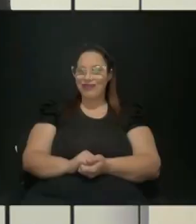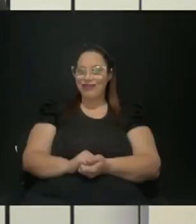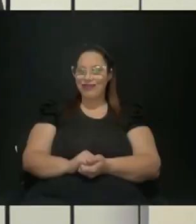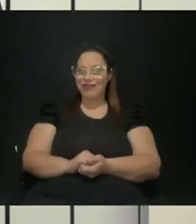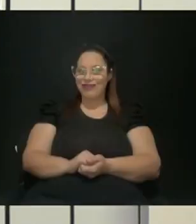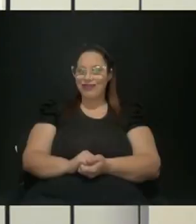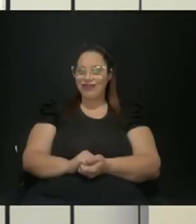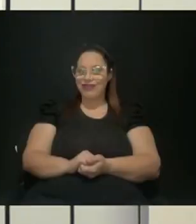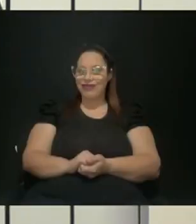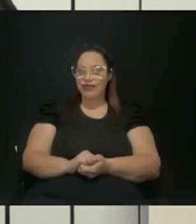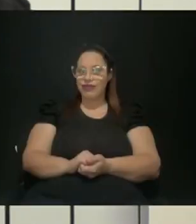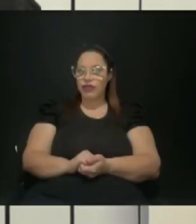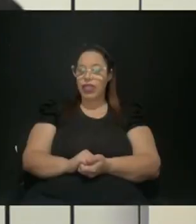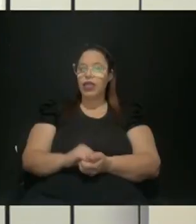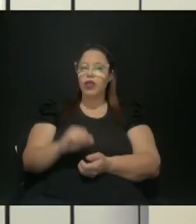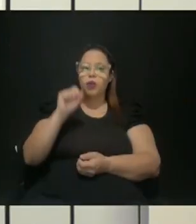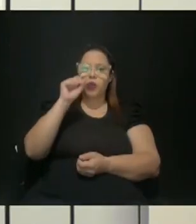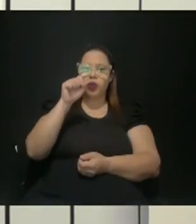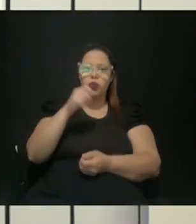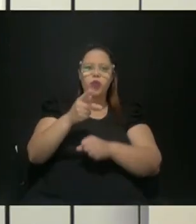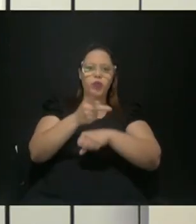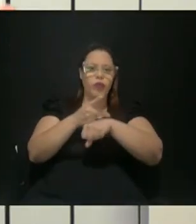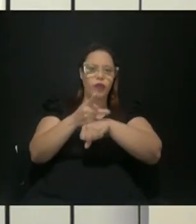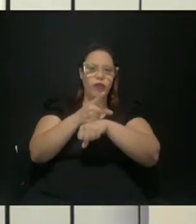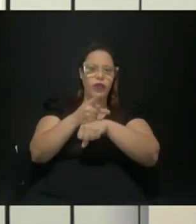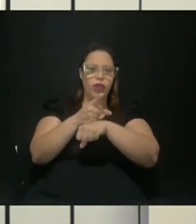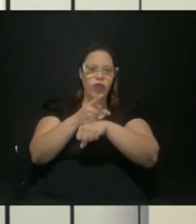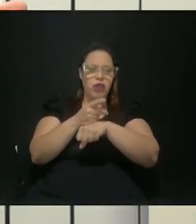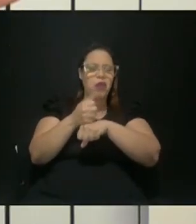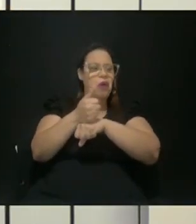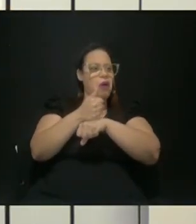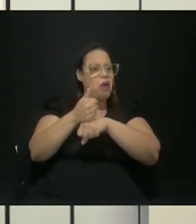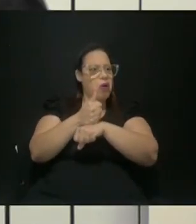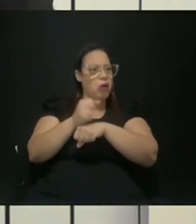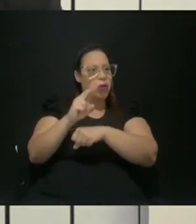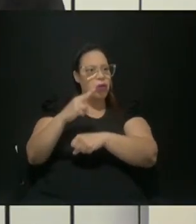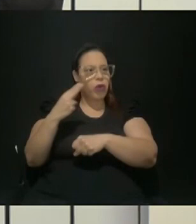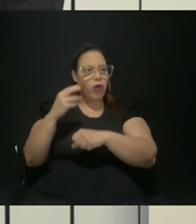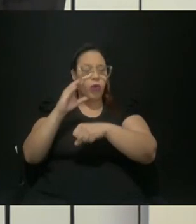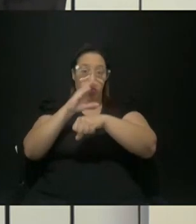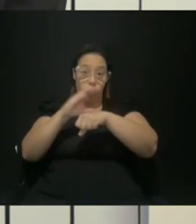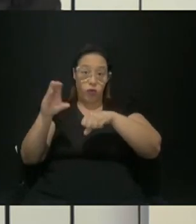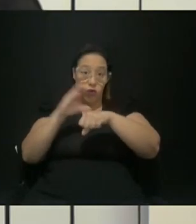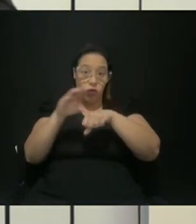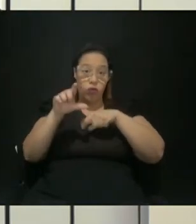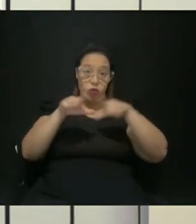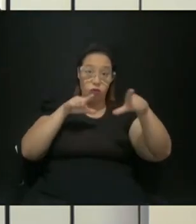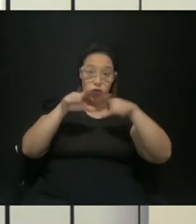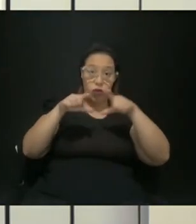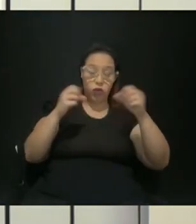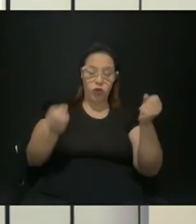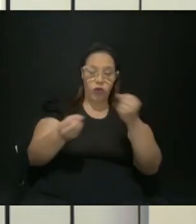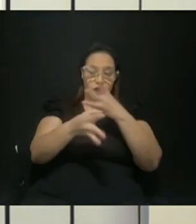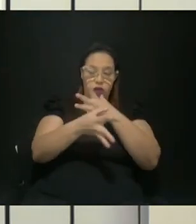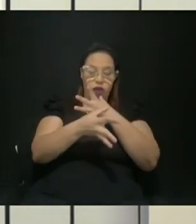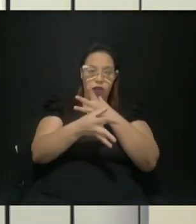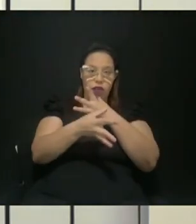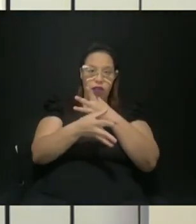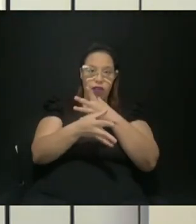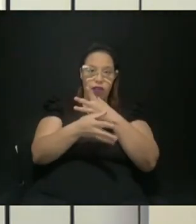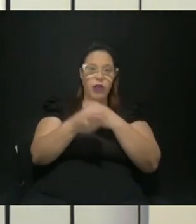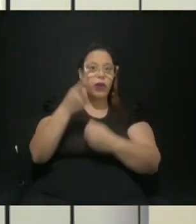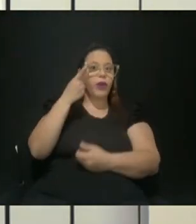Se você está em busca de uma carreira ou curso que trabalhe com inovação, e está de olho na área